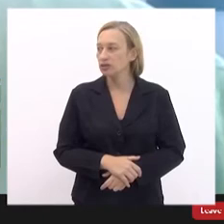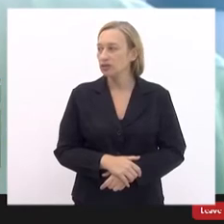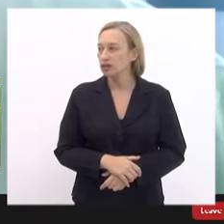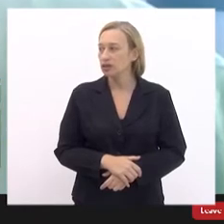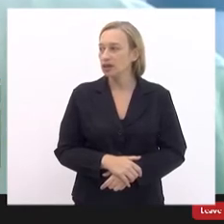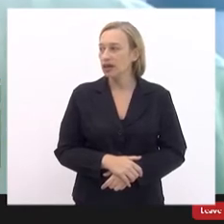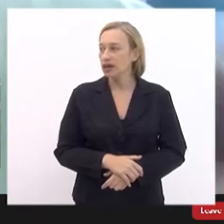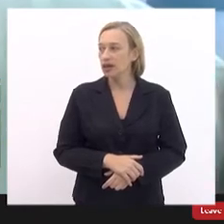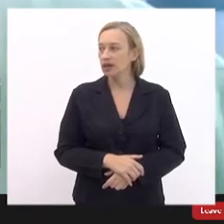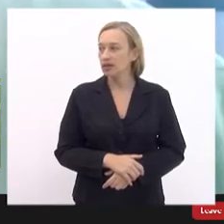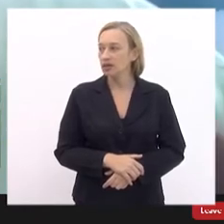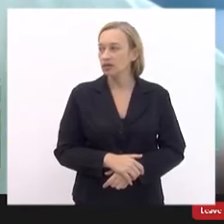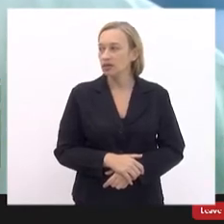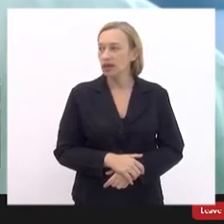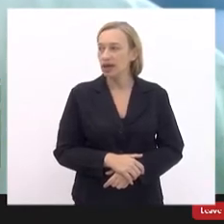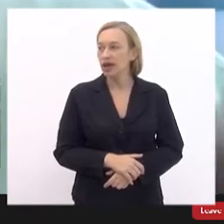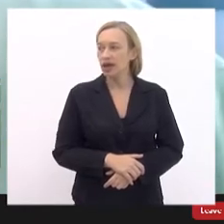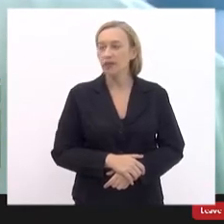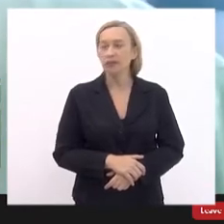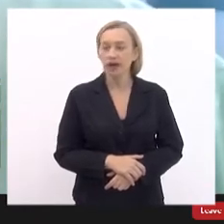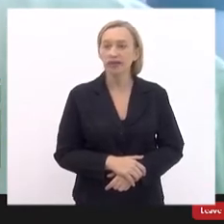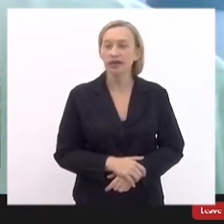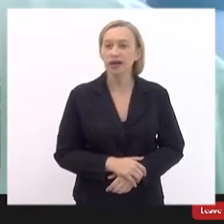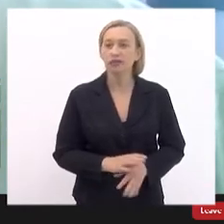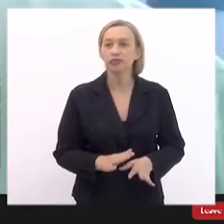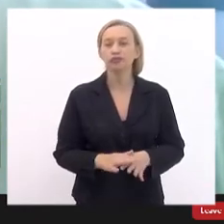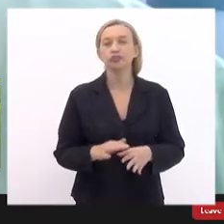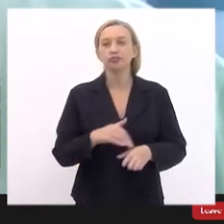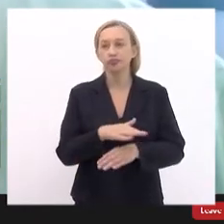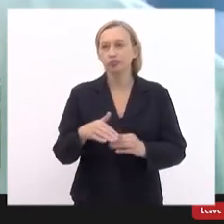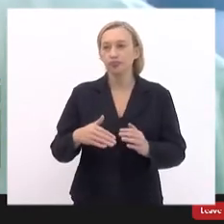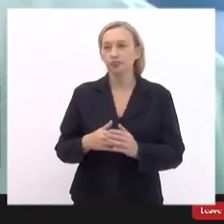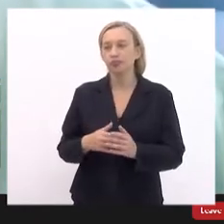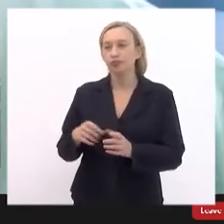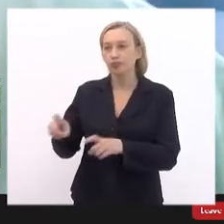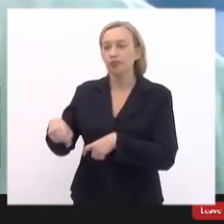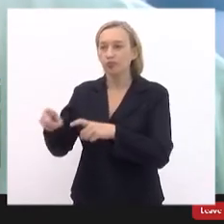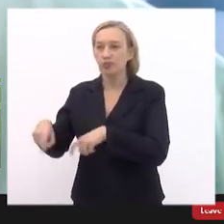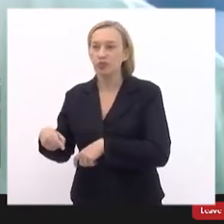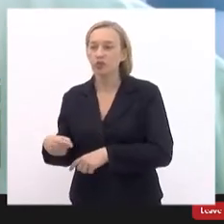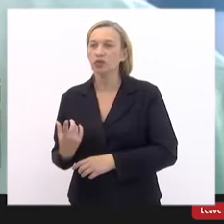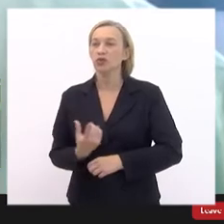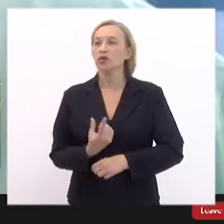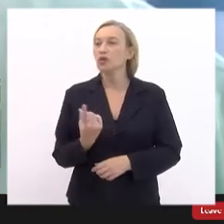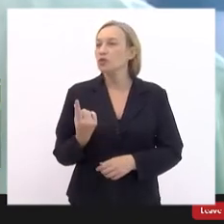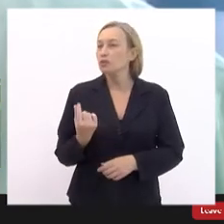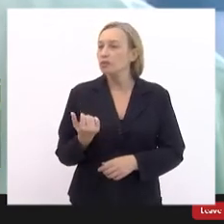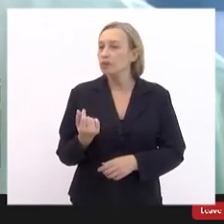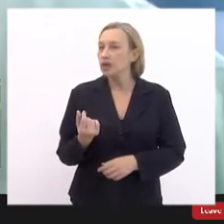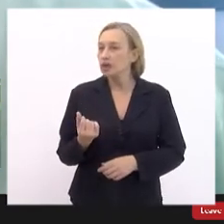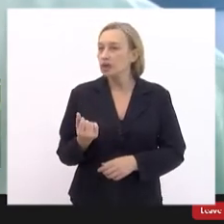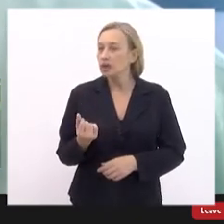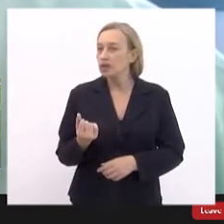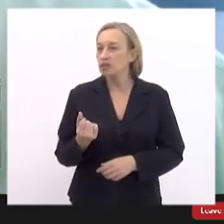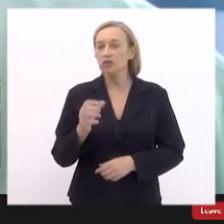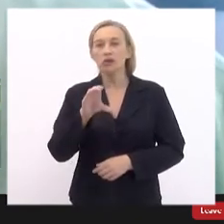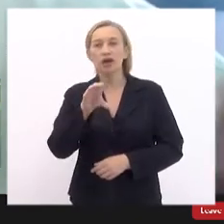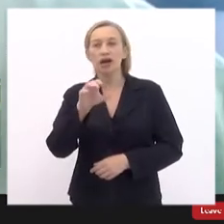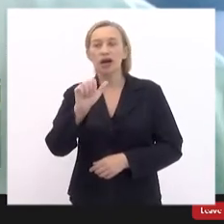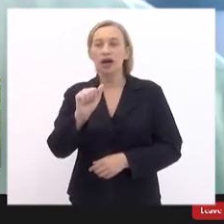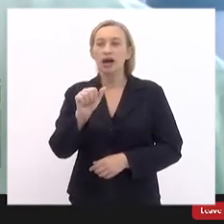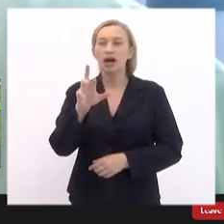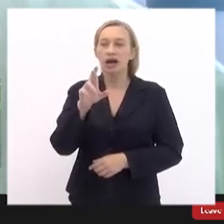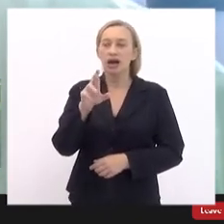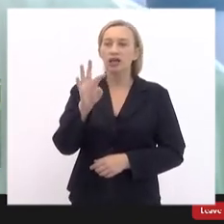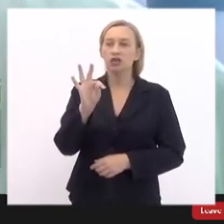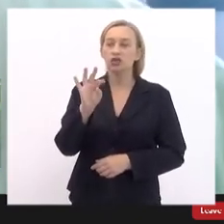cooperativas, catadores, pescadores, agricultores, de custos, tanto custos cartoriais, né,